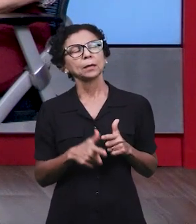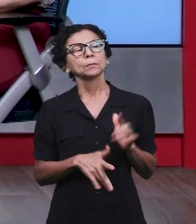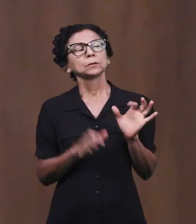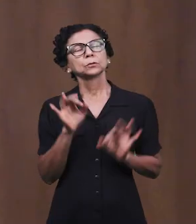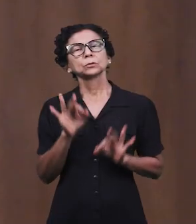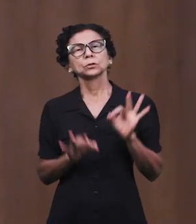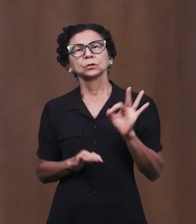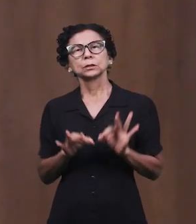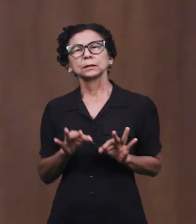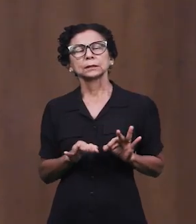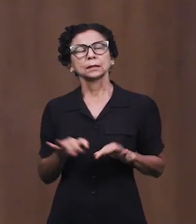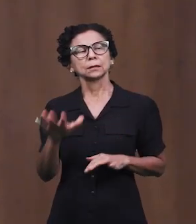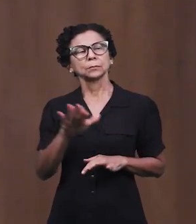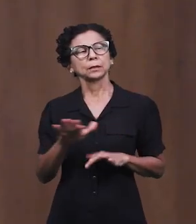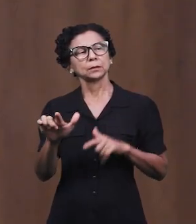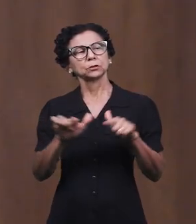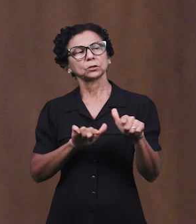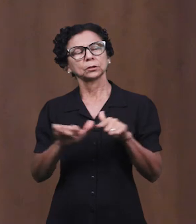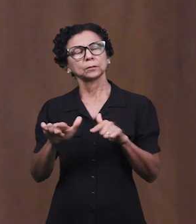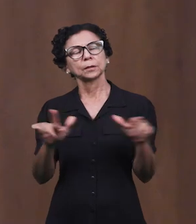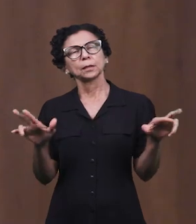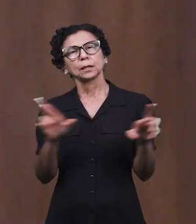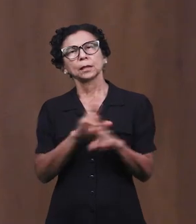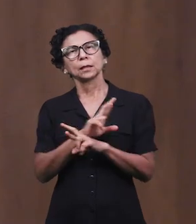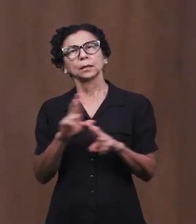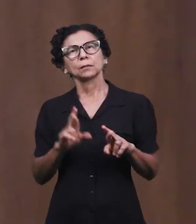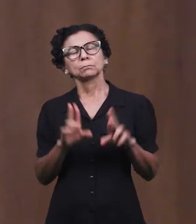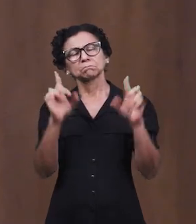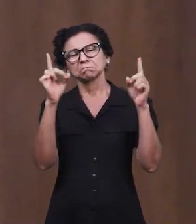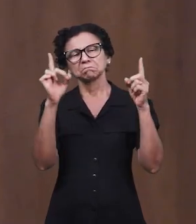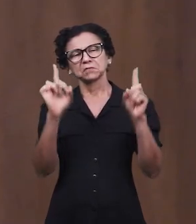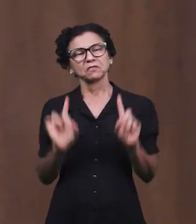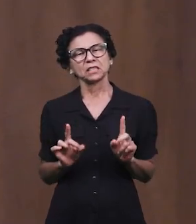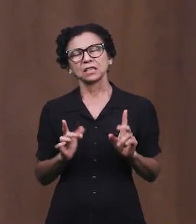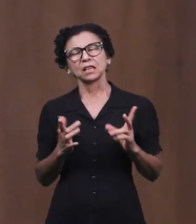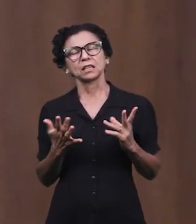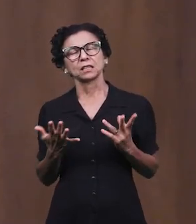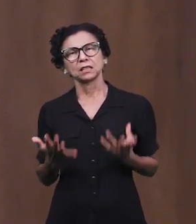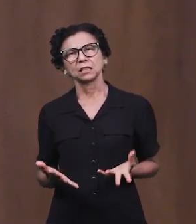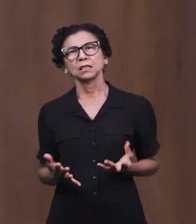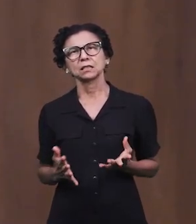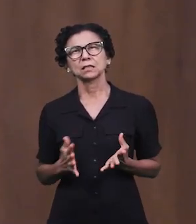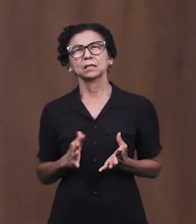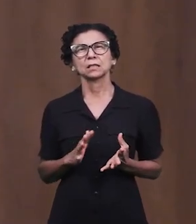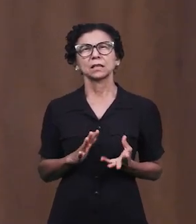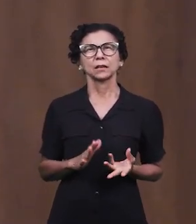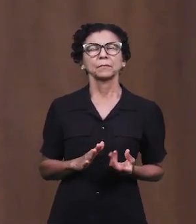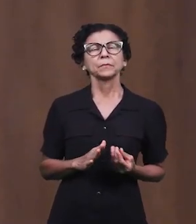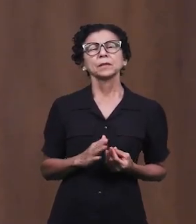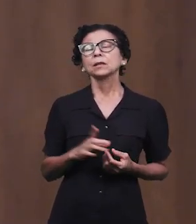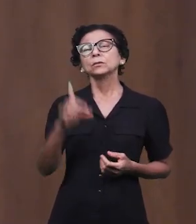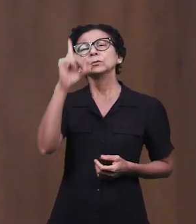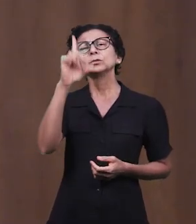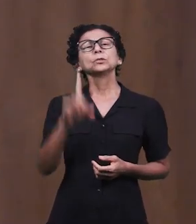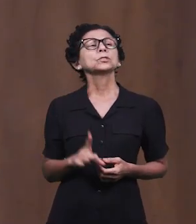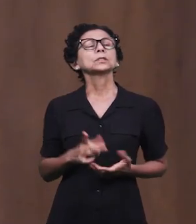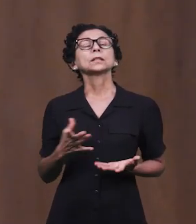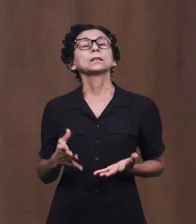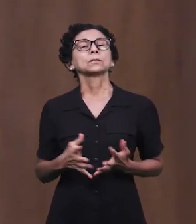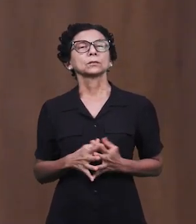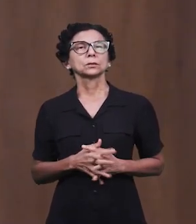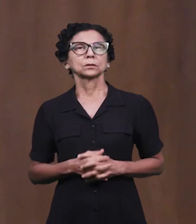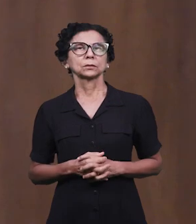trabalho em relação à deficiência, aos seus direitos, né?